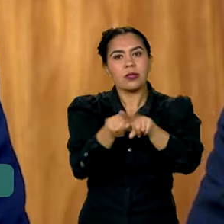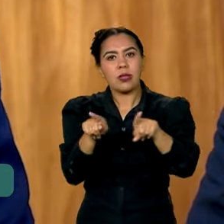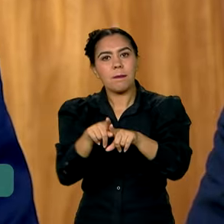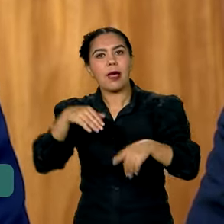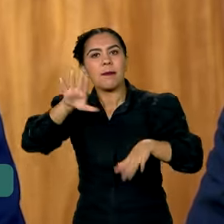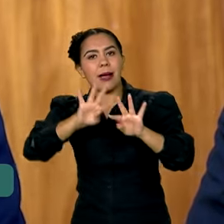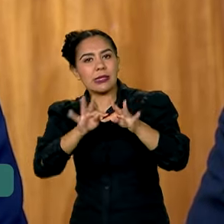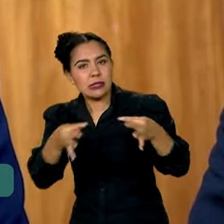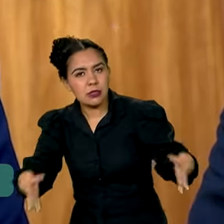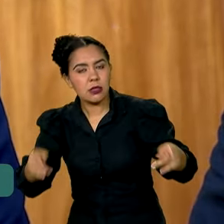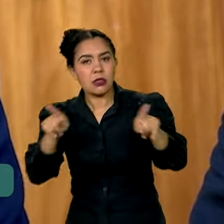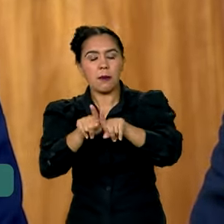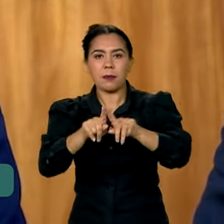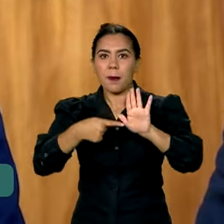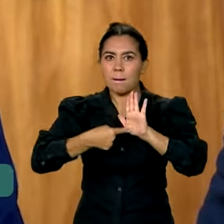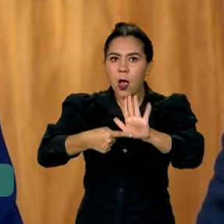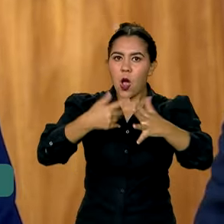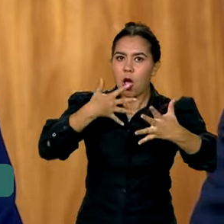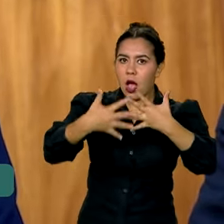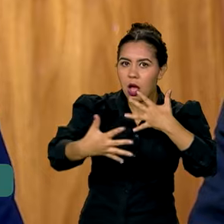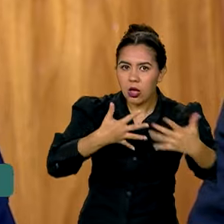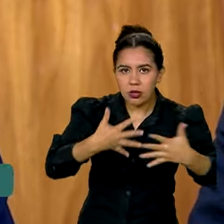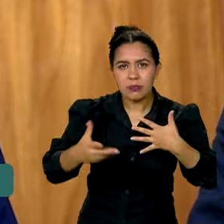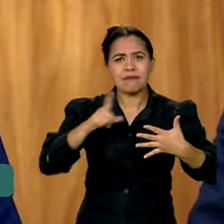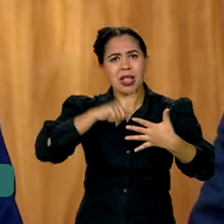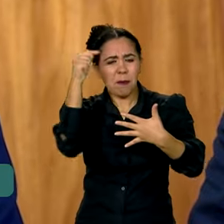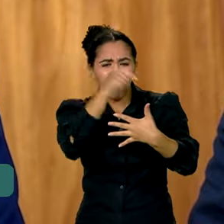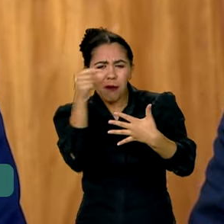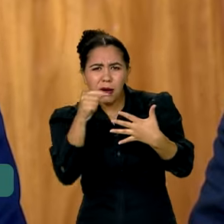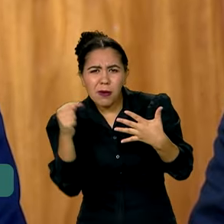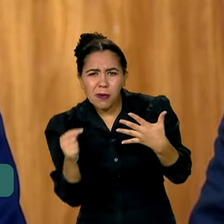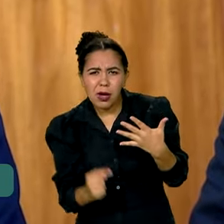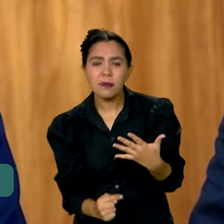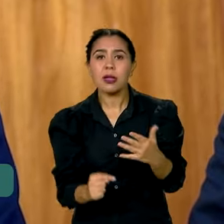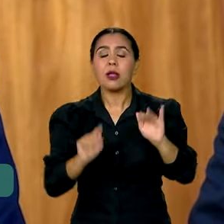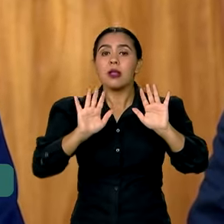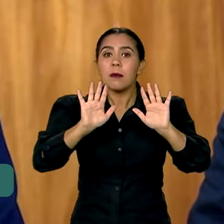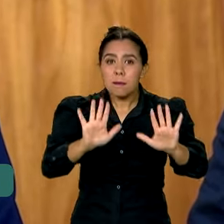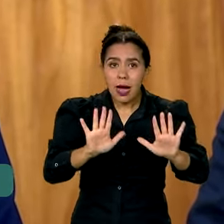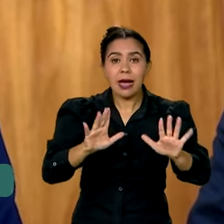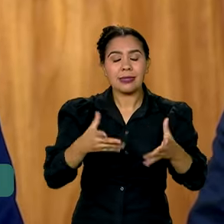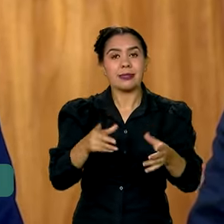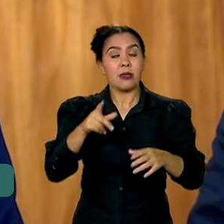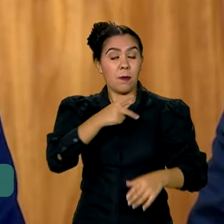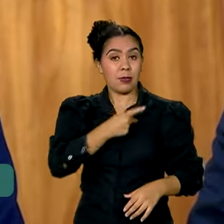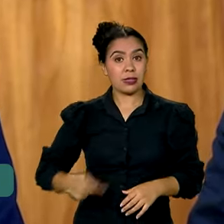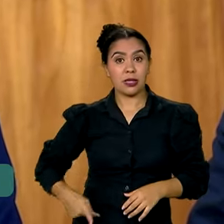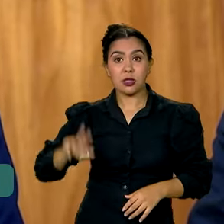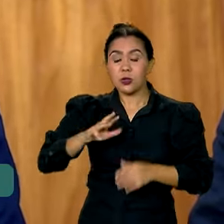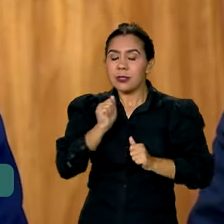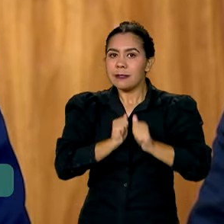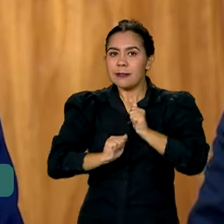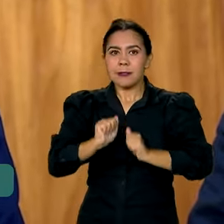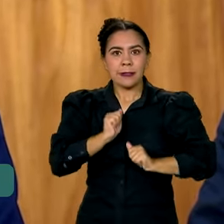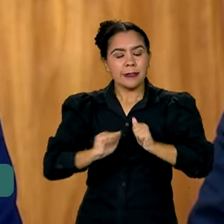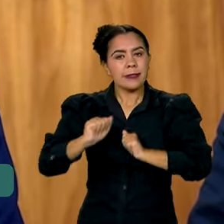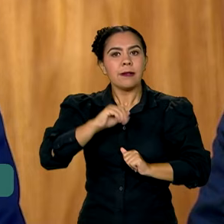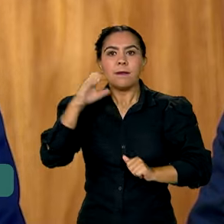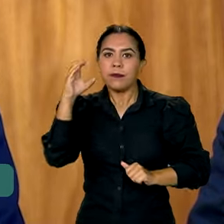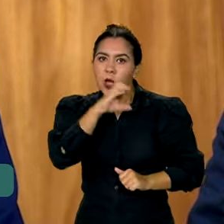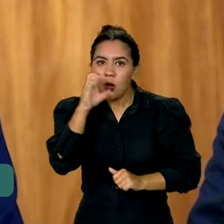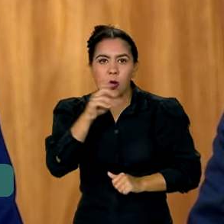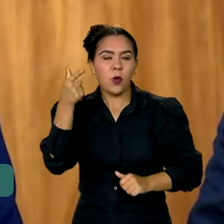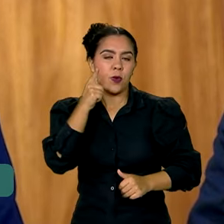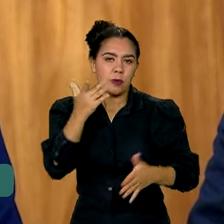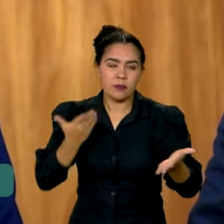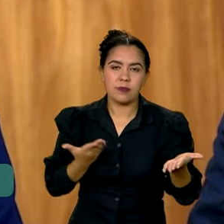simplificação, na transparência e assim por diante. Então, uma ansiedade muito grande do presidente para que isso seja